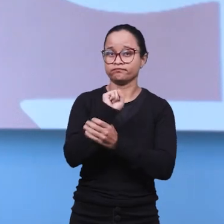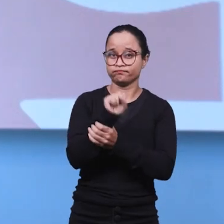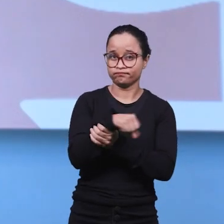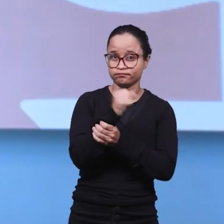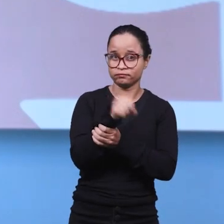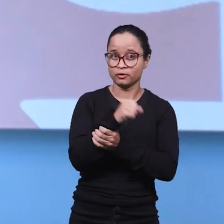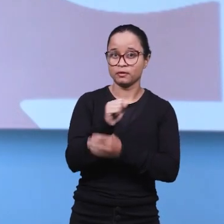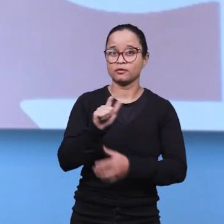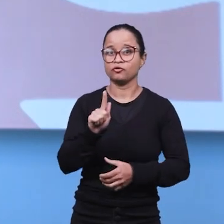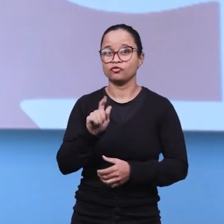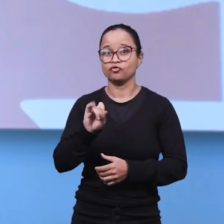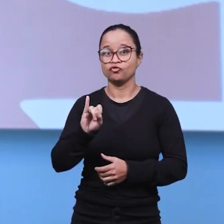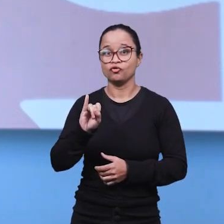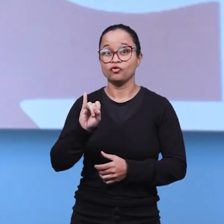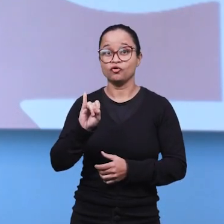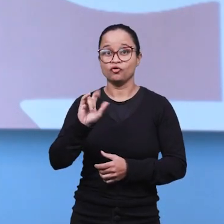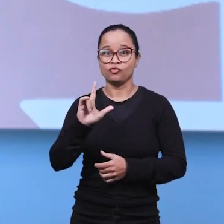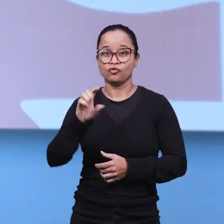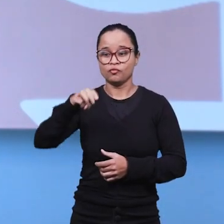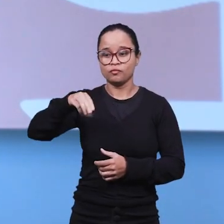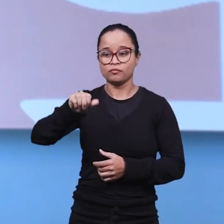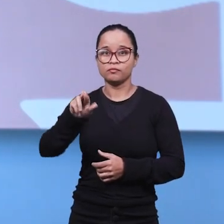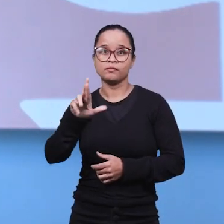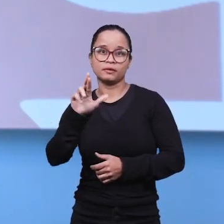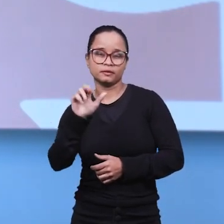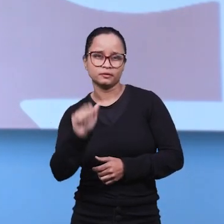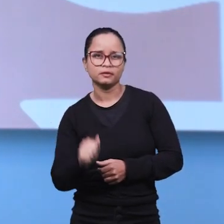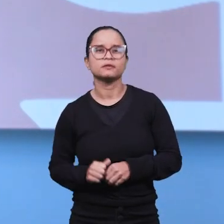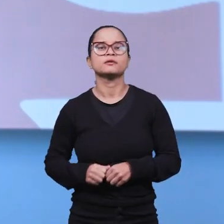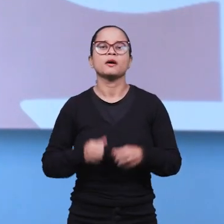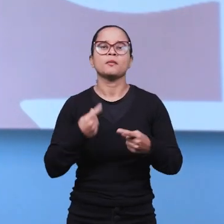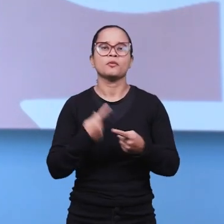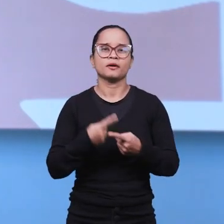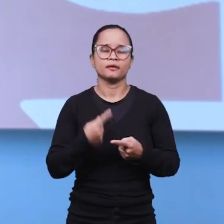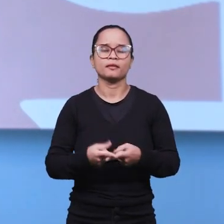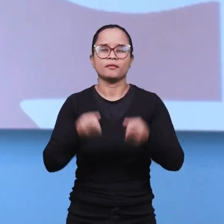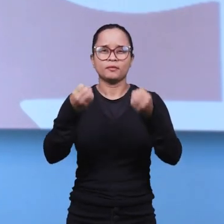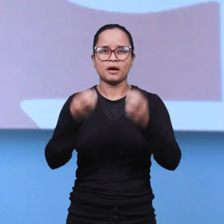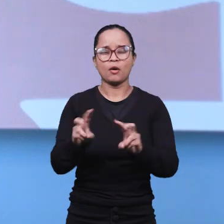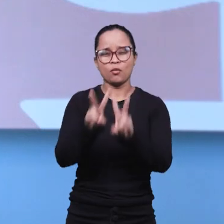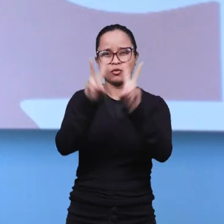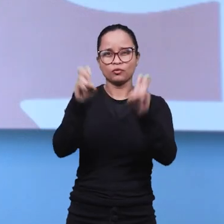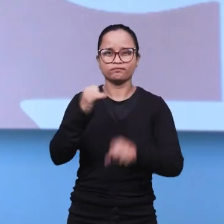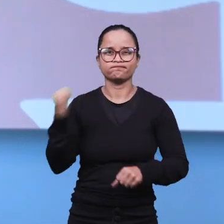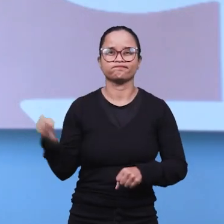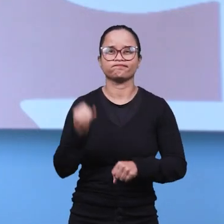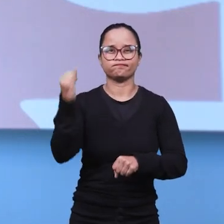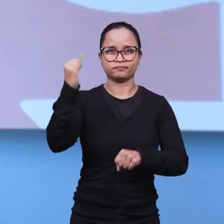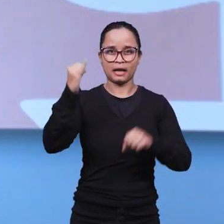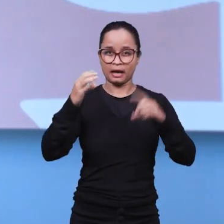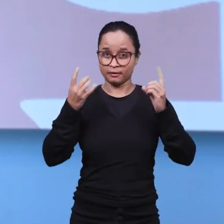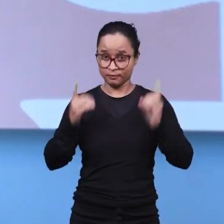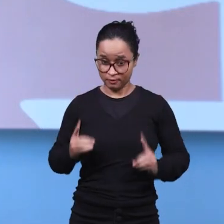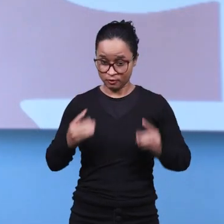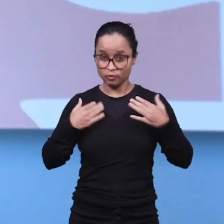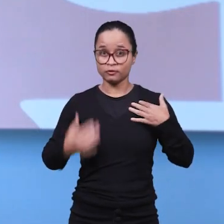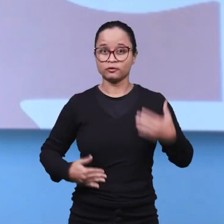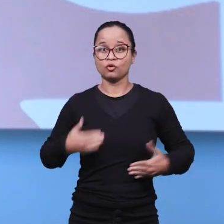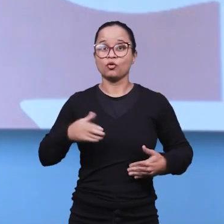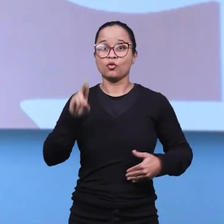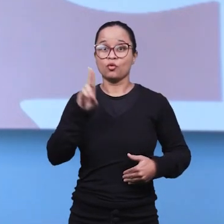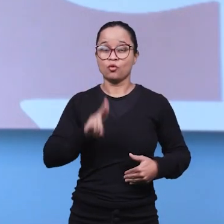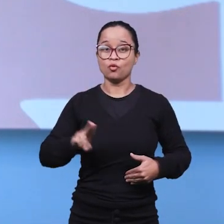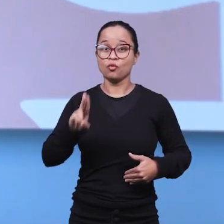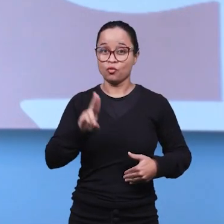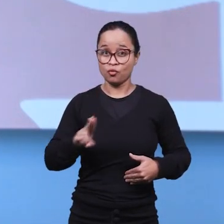abordar um tema de extrema importância, as deficiências motoras e o uso das tecnologias